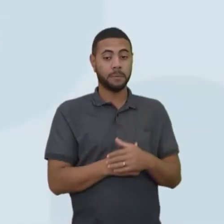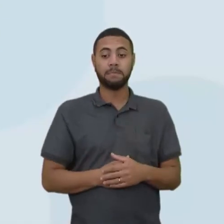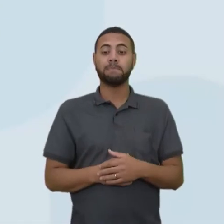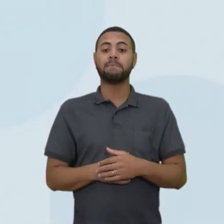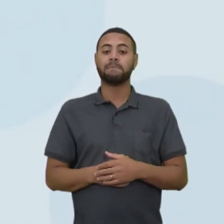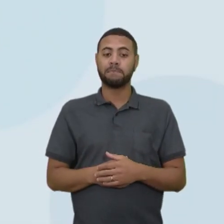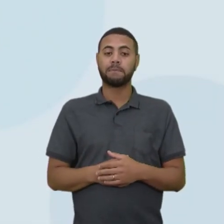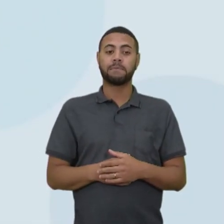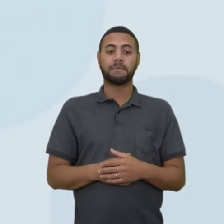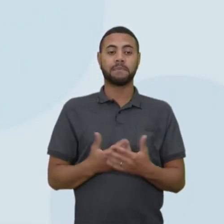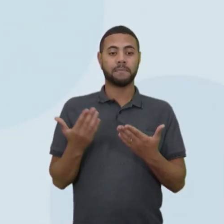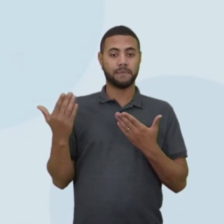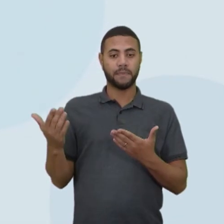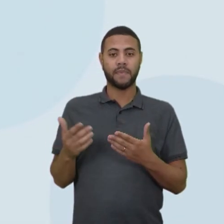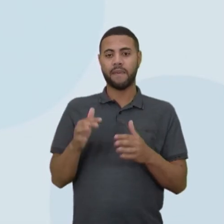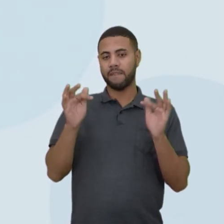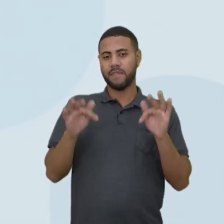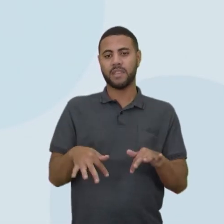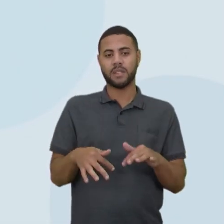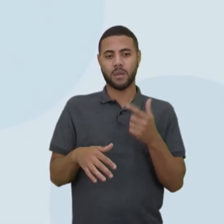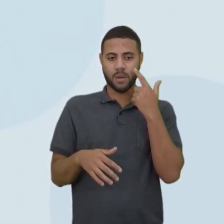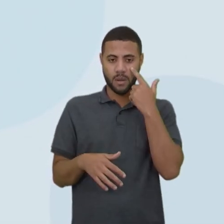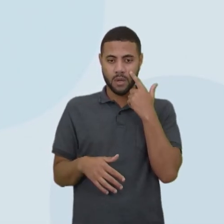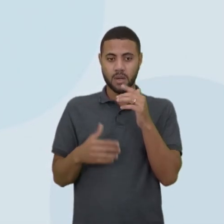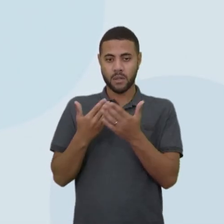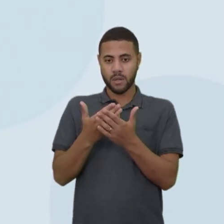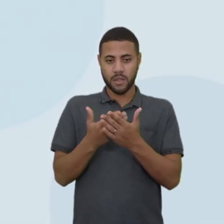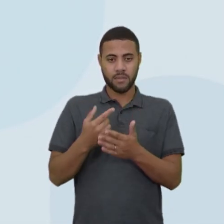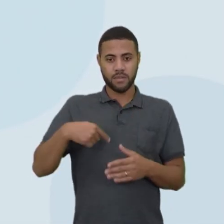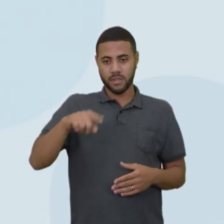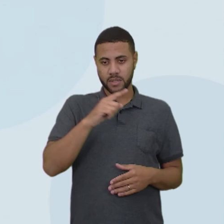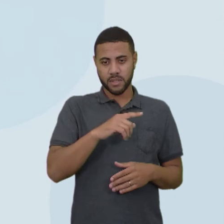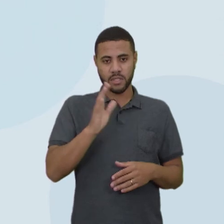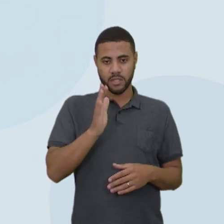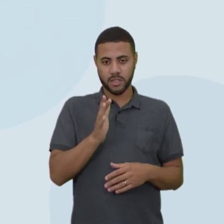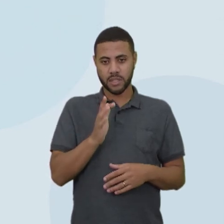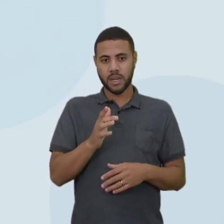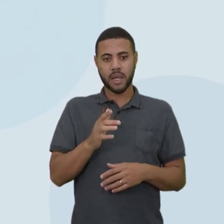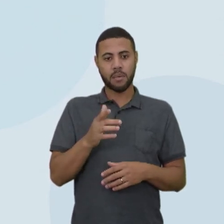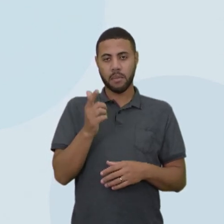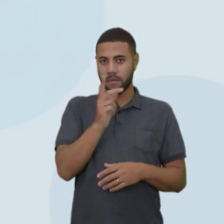ainda vou agradecer primeiro, bonitinho. Tá acabando? Olha só, para o estudante, caso você não tenha a presença de um